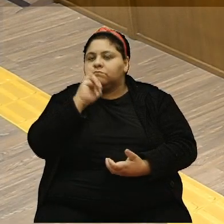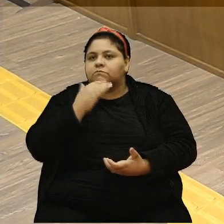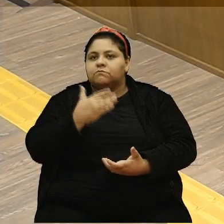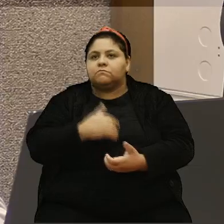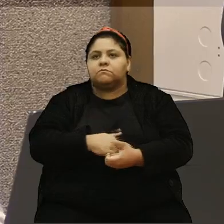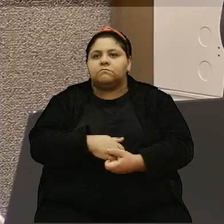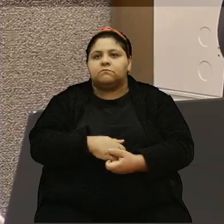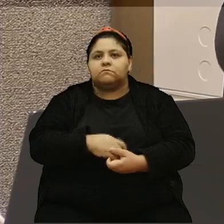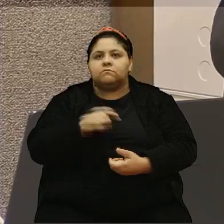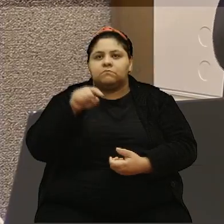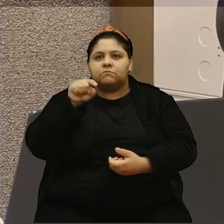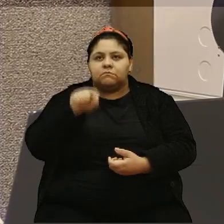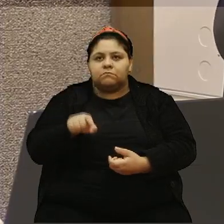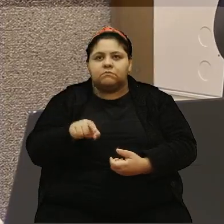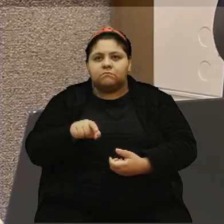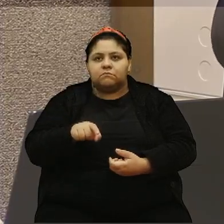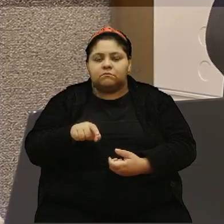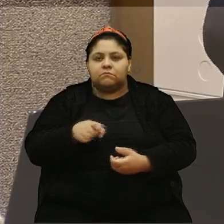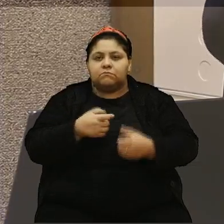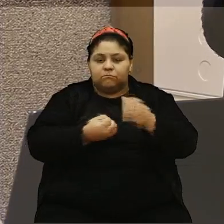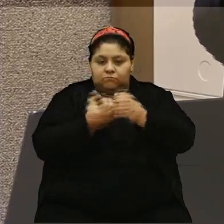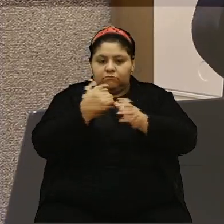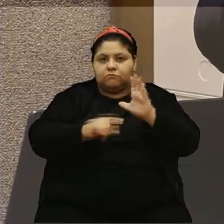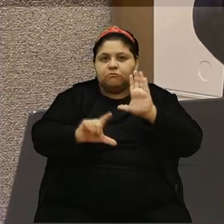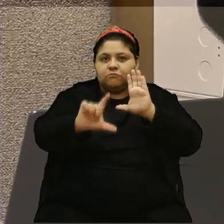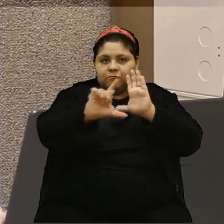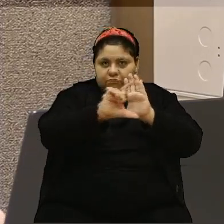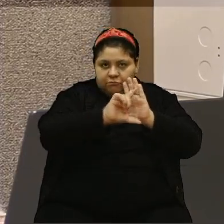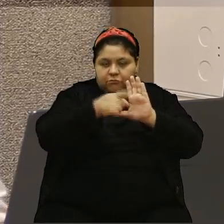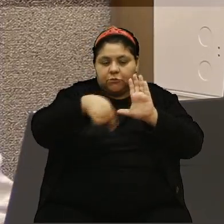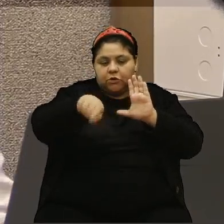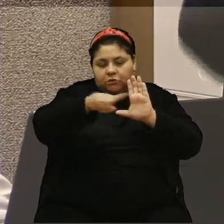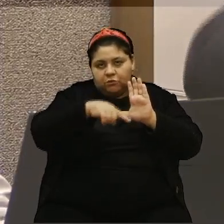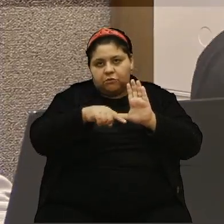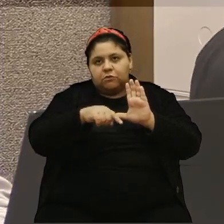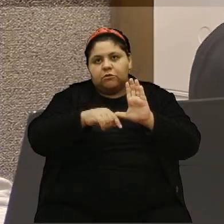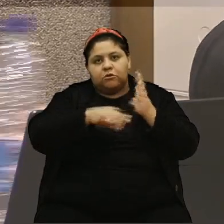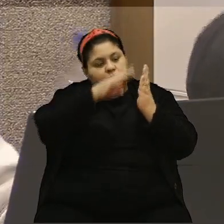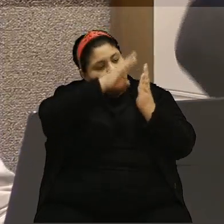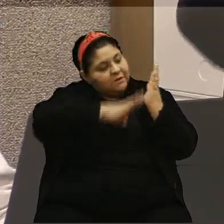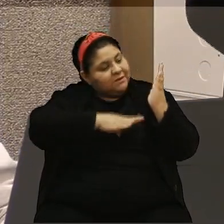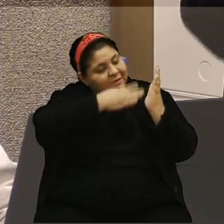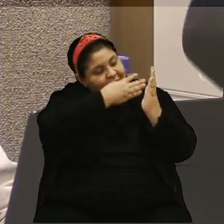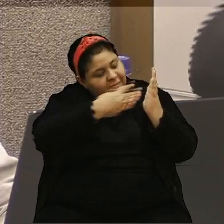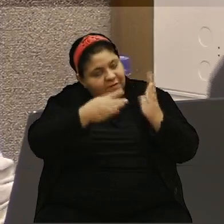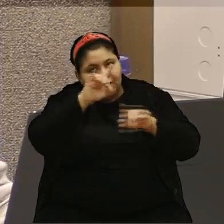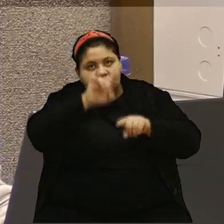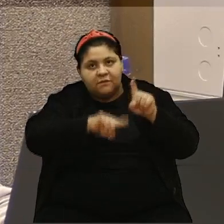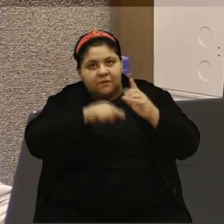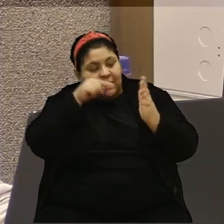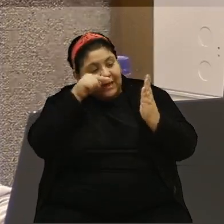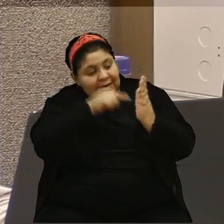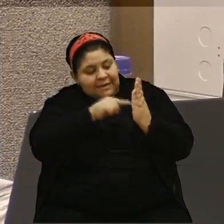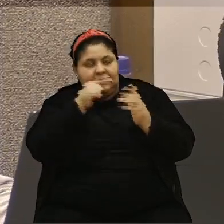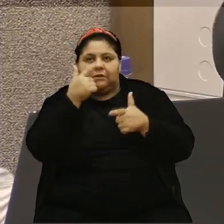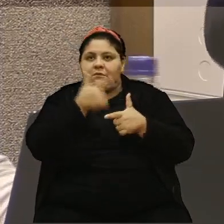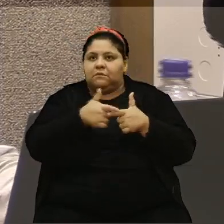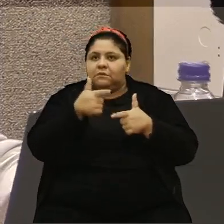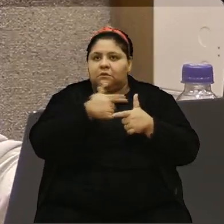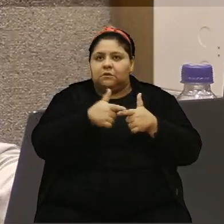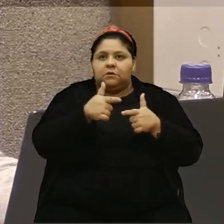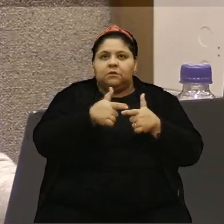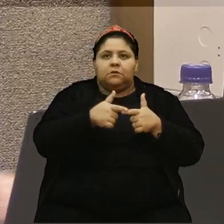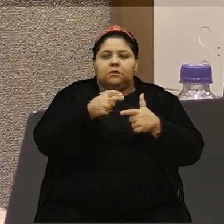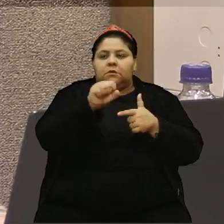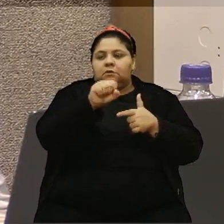quando formos revisar a legislação, aí sim nós vamos pegar a tabela de atividades, ali é que está o problema, tipo do